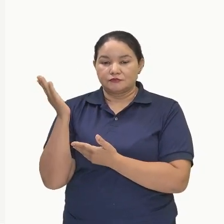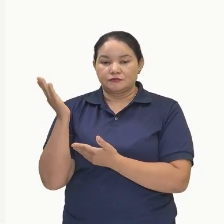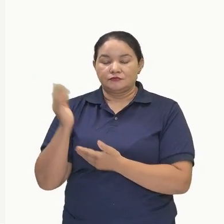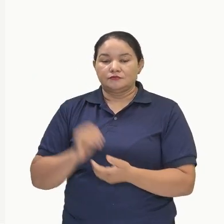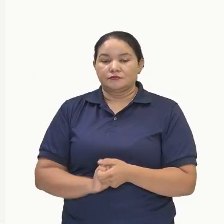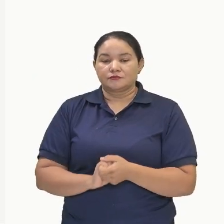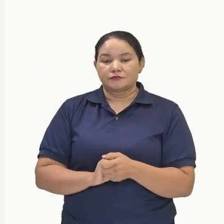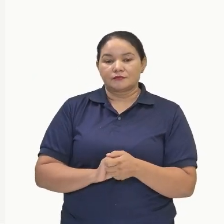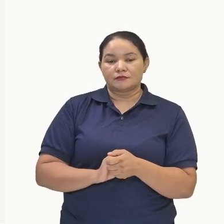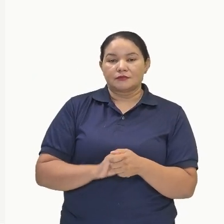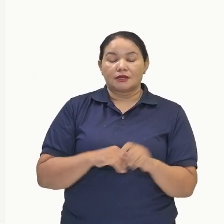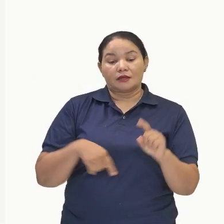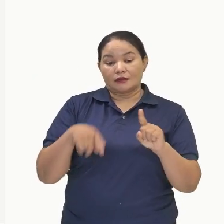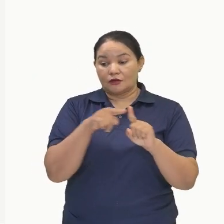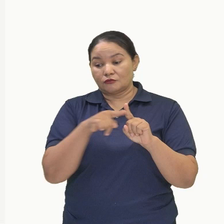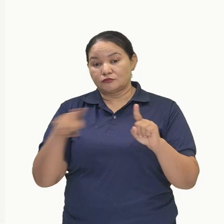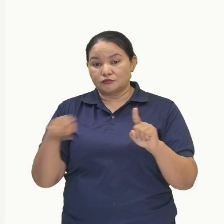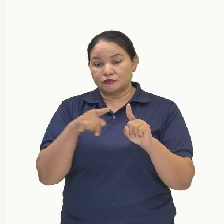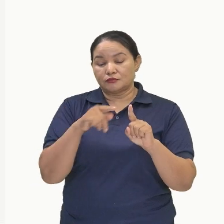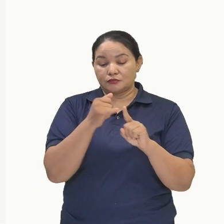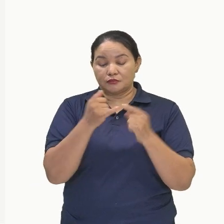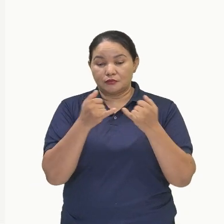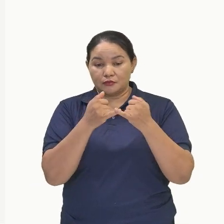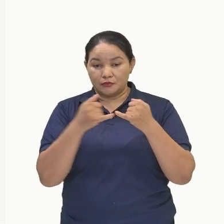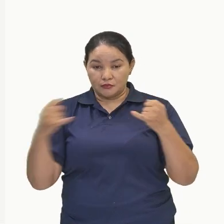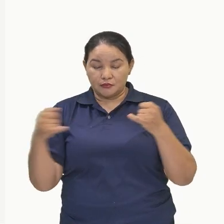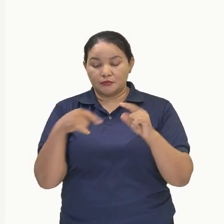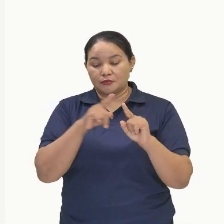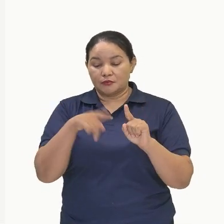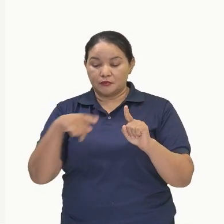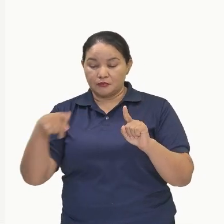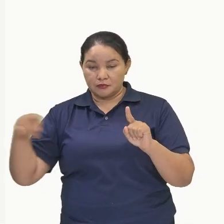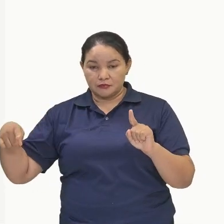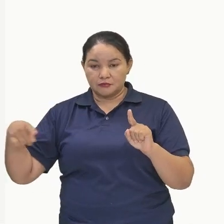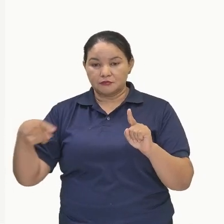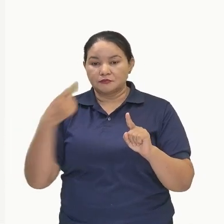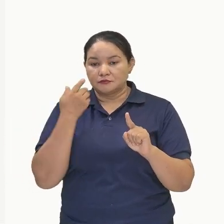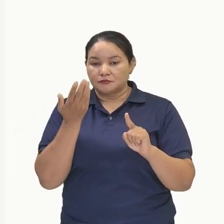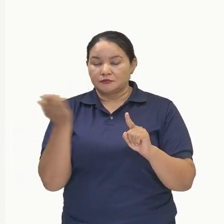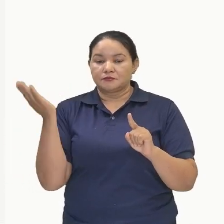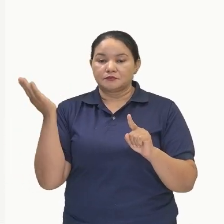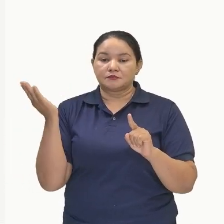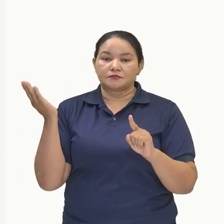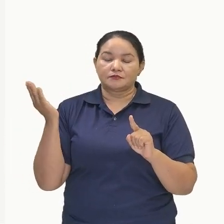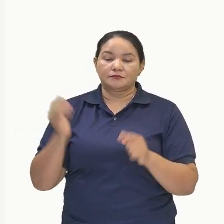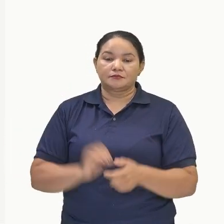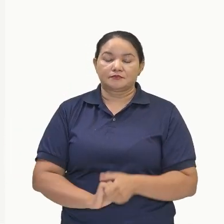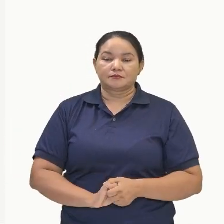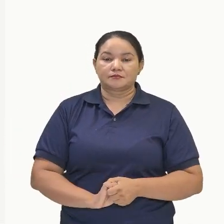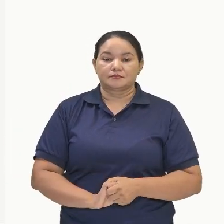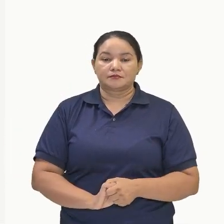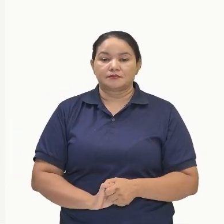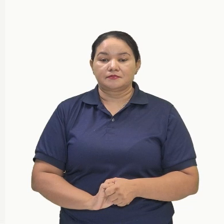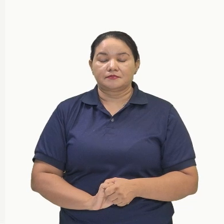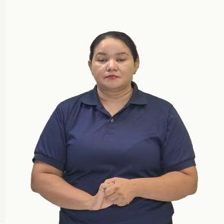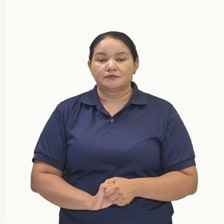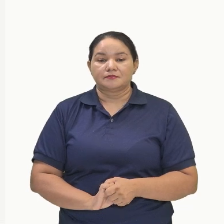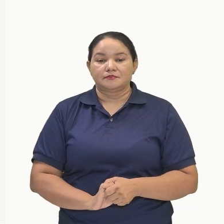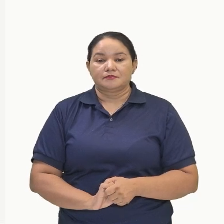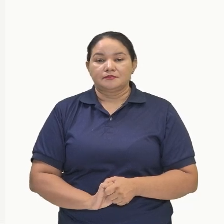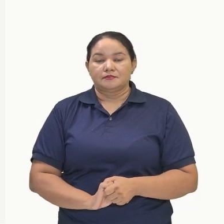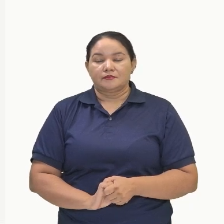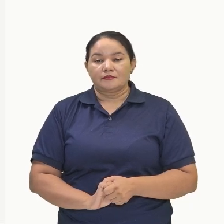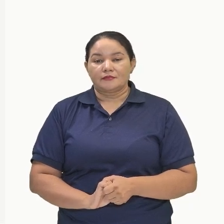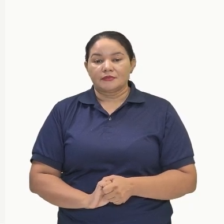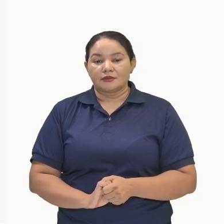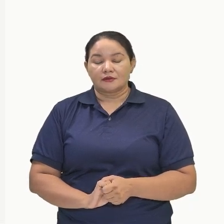a resistência interna do receptor, como demonstrado nessa imagem. Então, aí nós estamos vendo